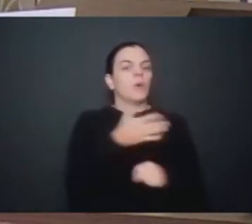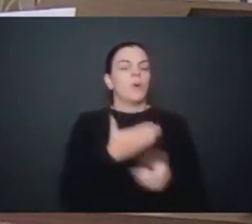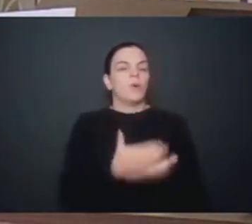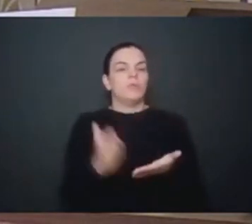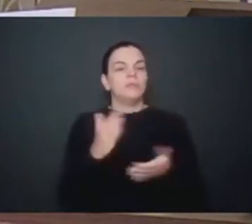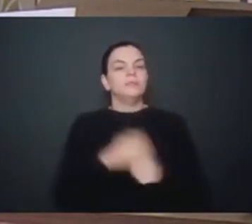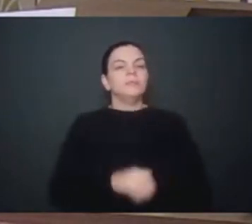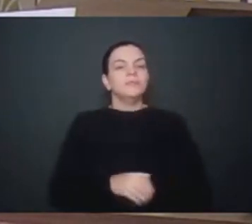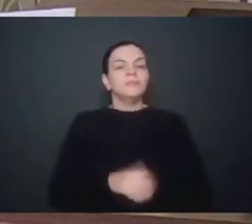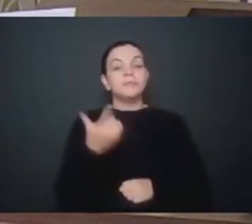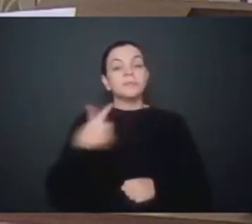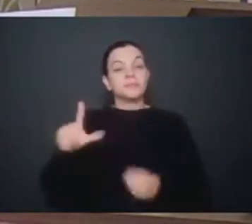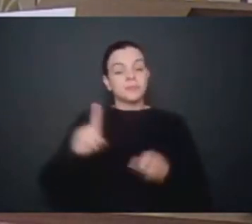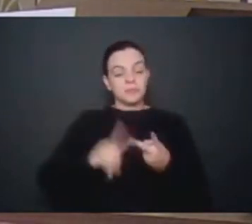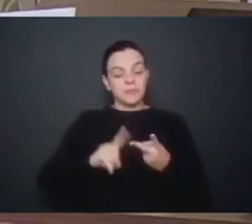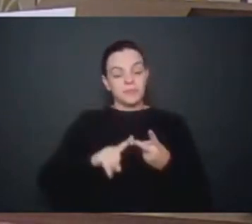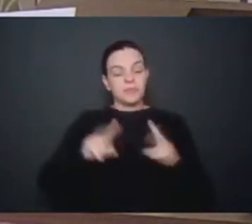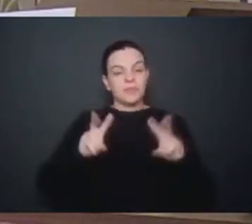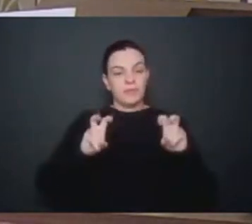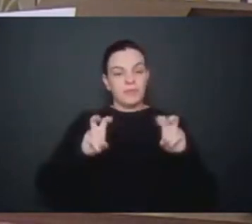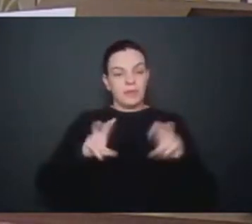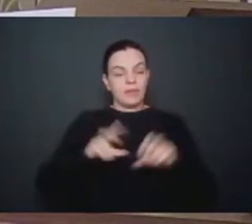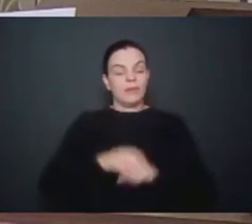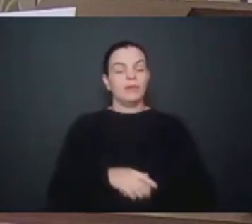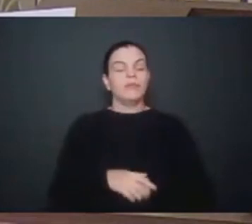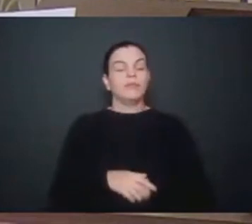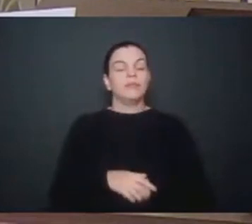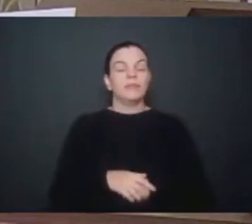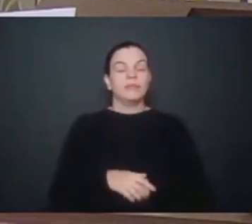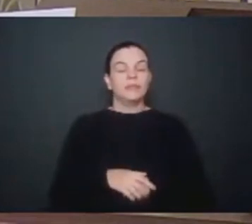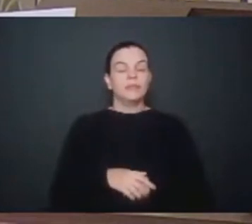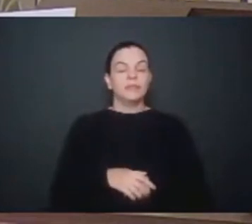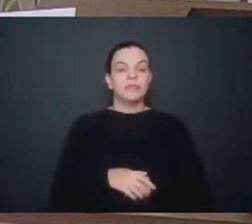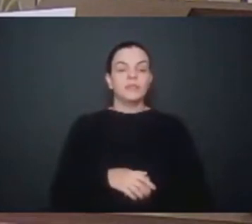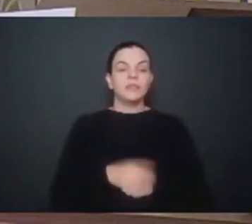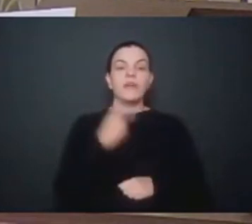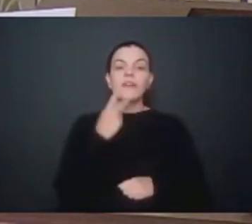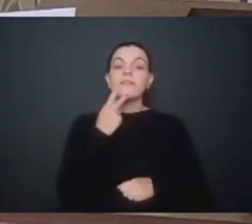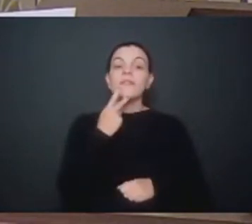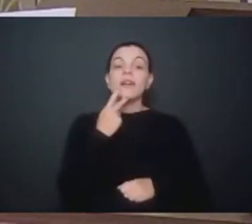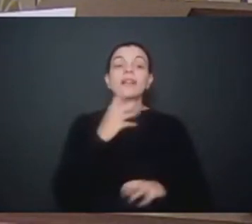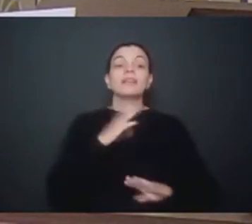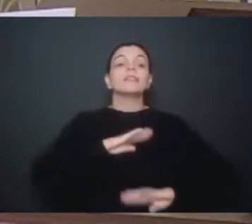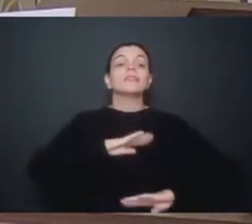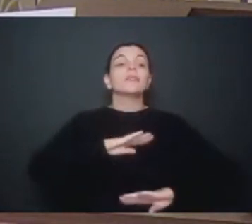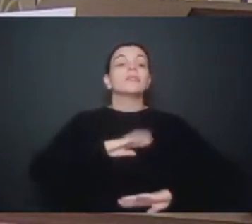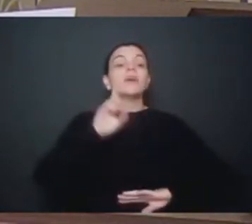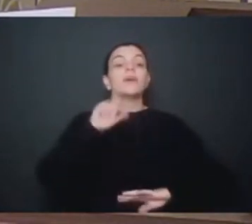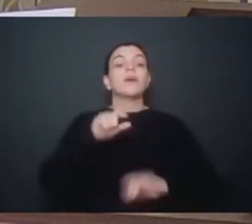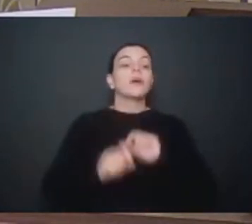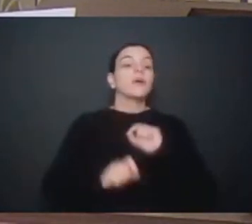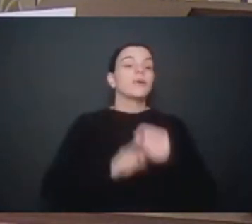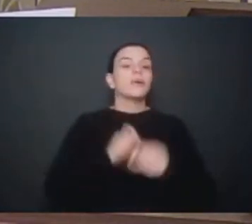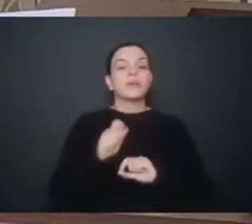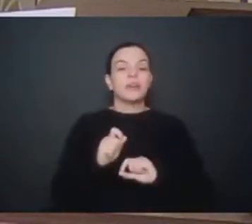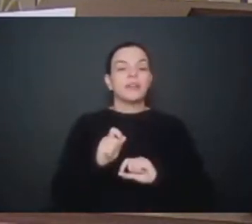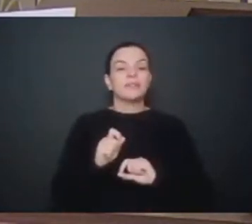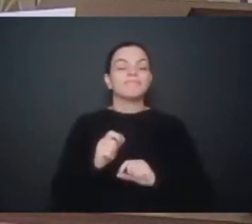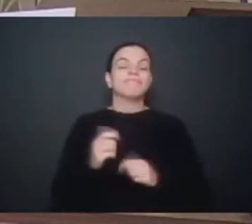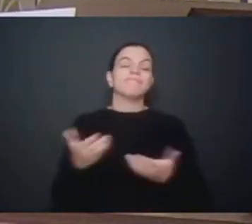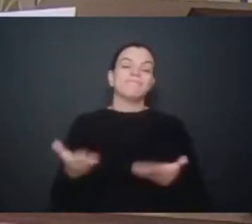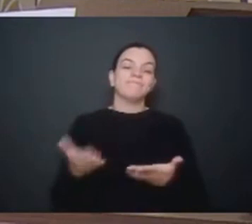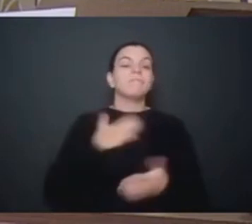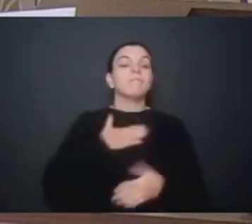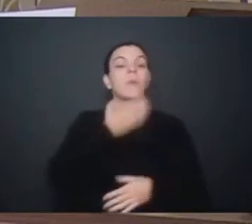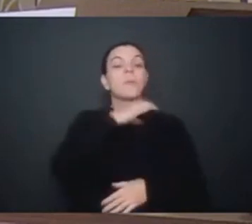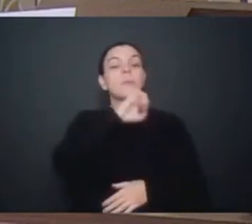presidente, é contar um caos aqui, né? O caos é homenagear o meu pai, o senhor João Rodrigues,